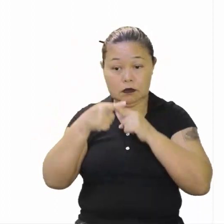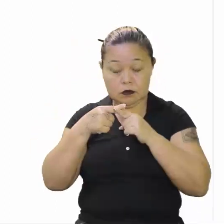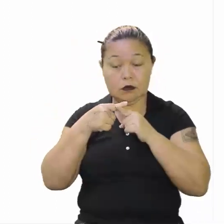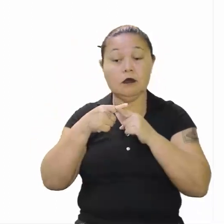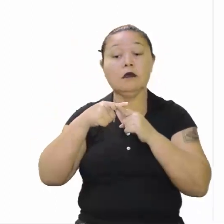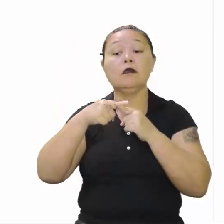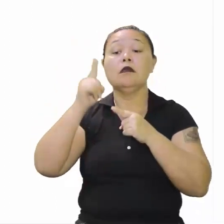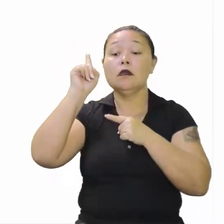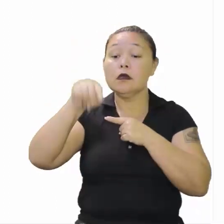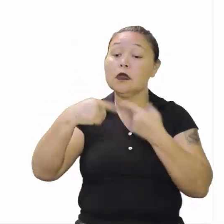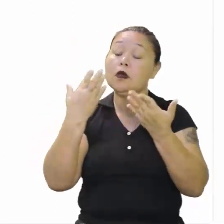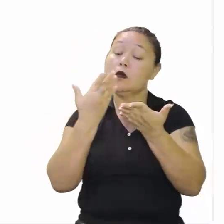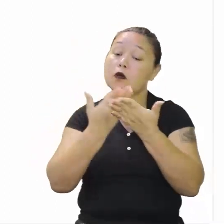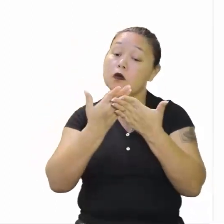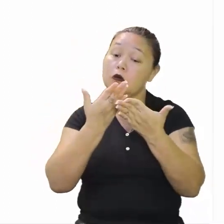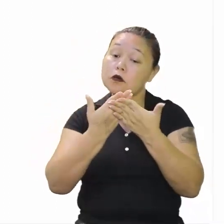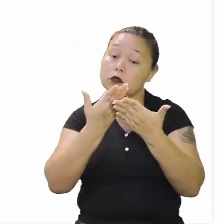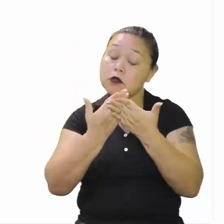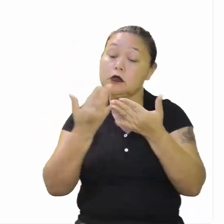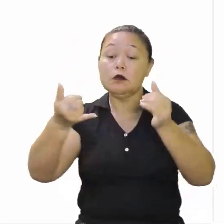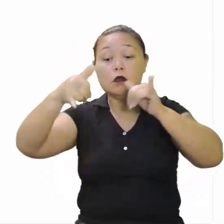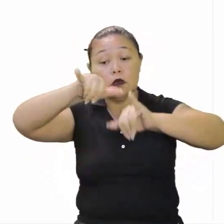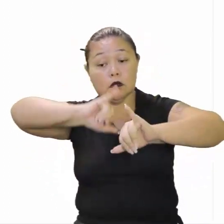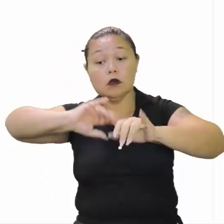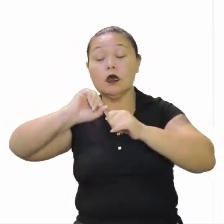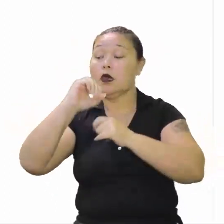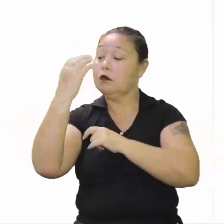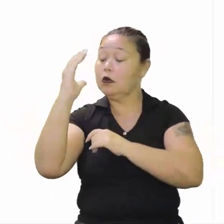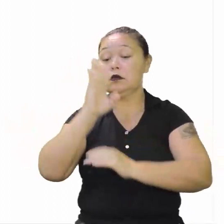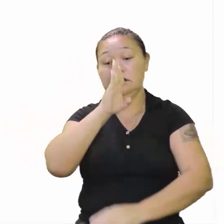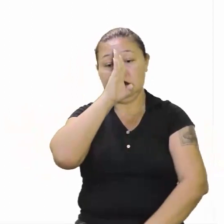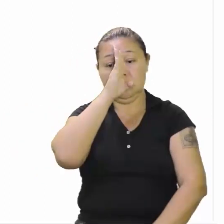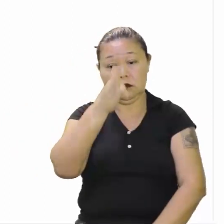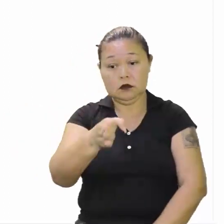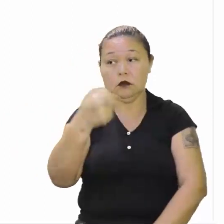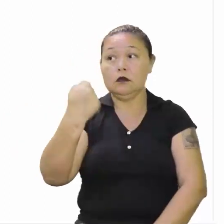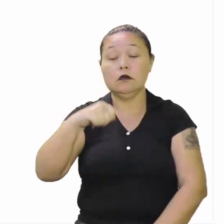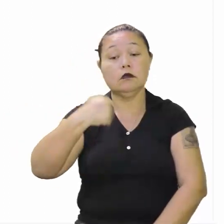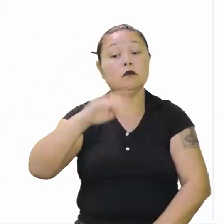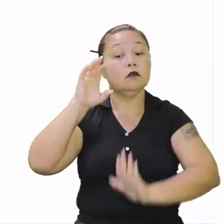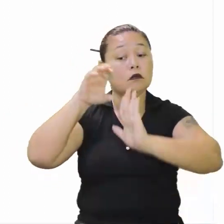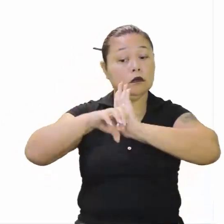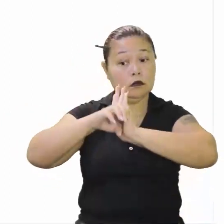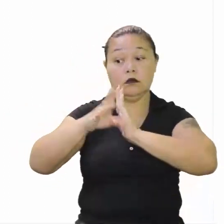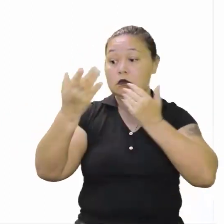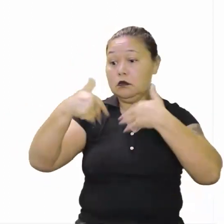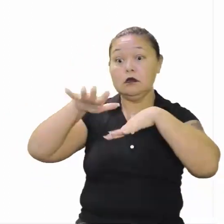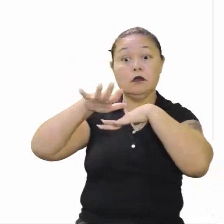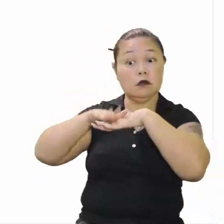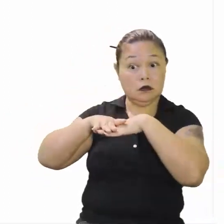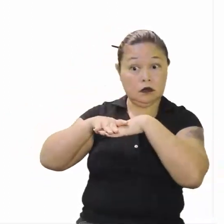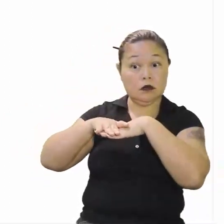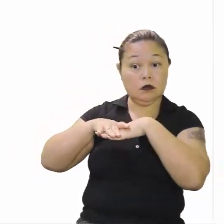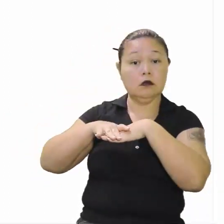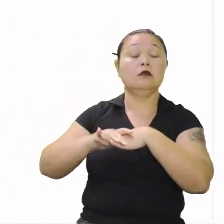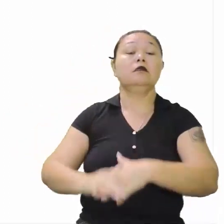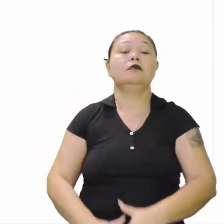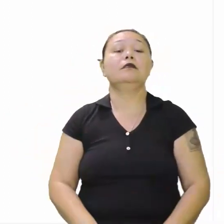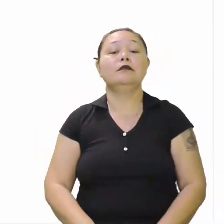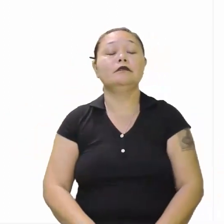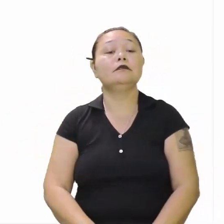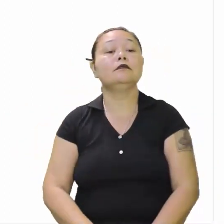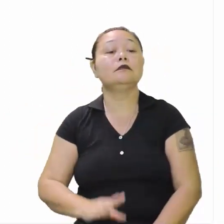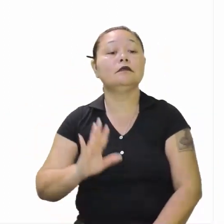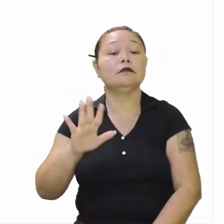uma ciência exata. Por isso, você precisa de conceitos matemáticos. Tá joia?